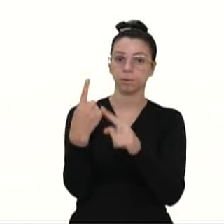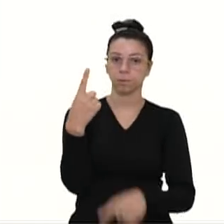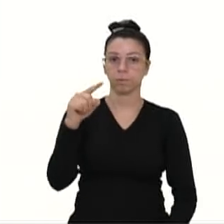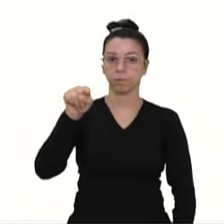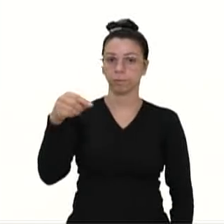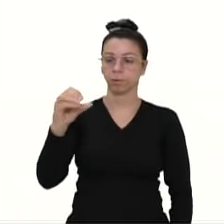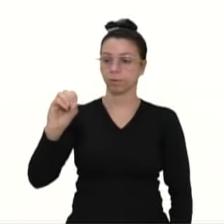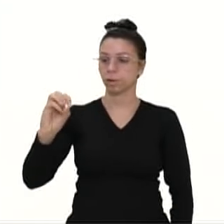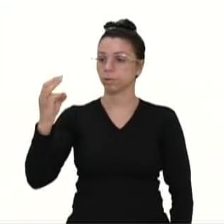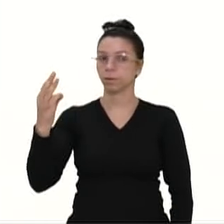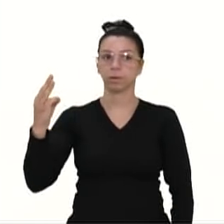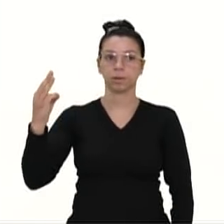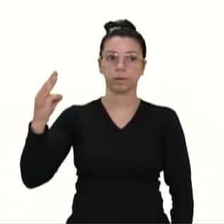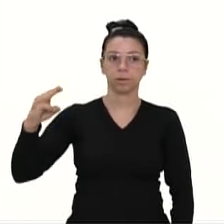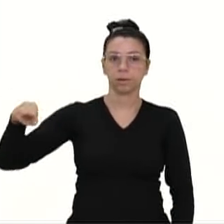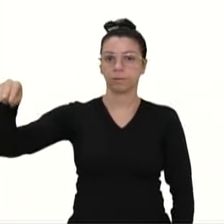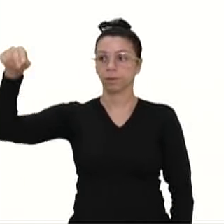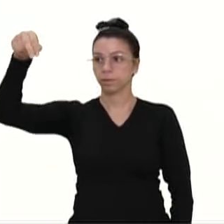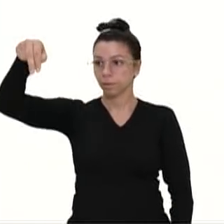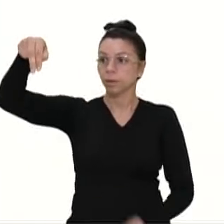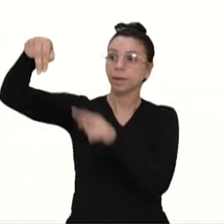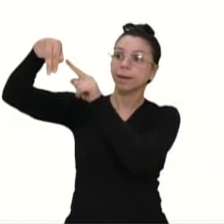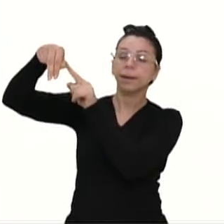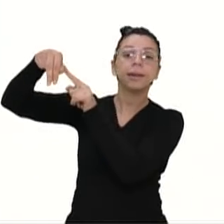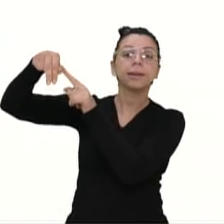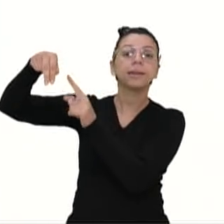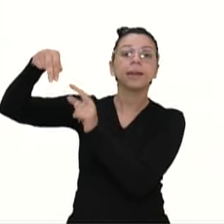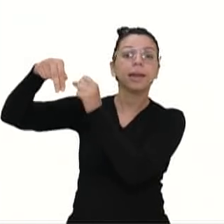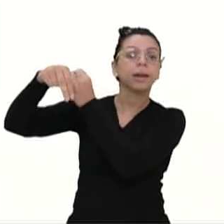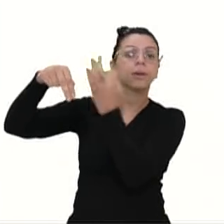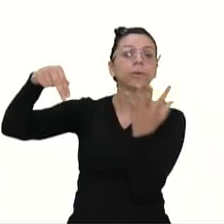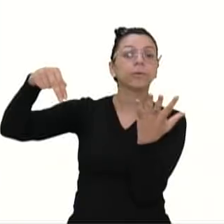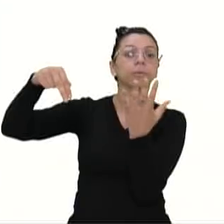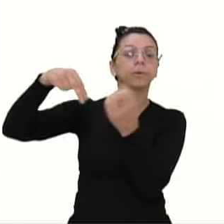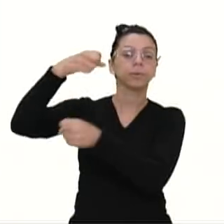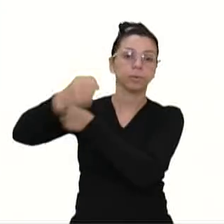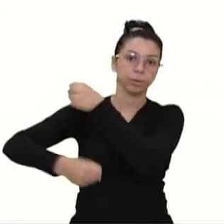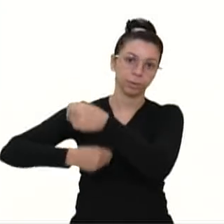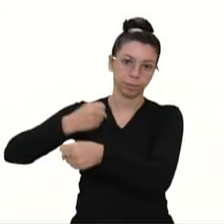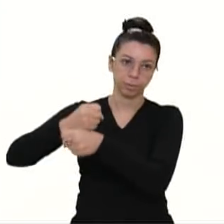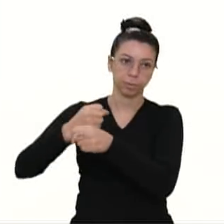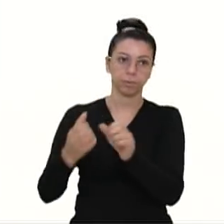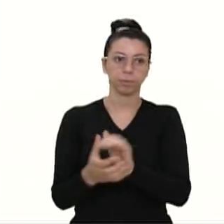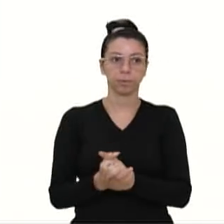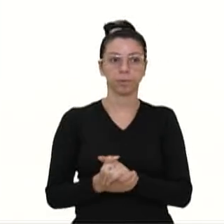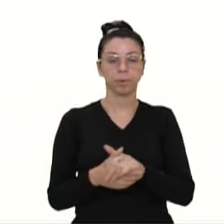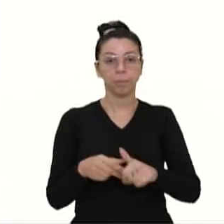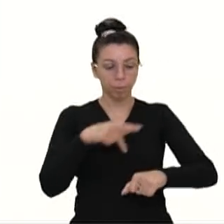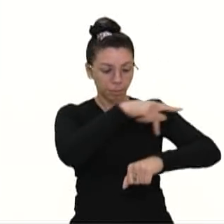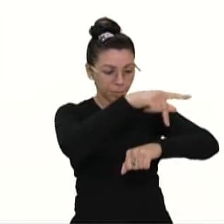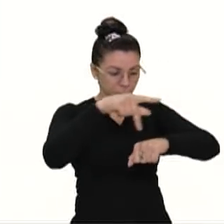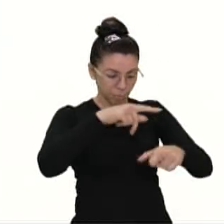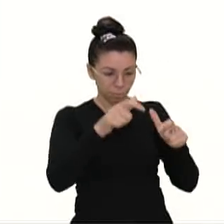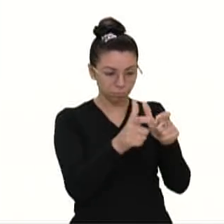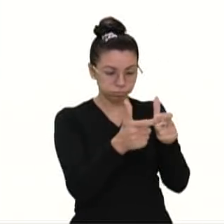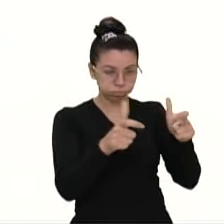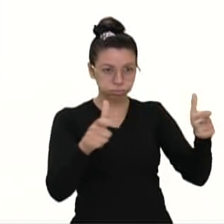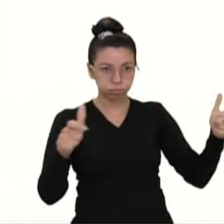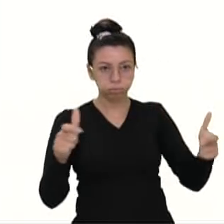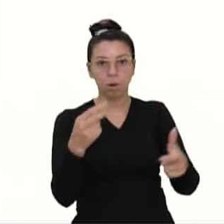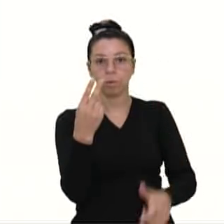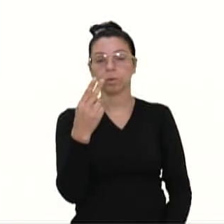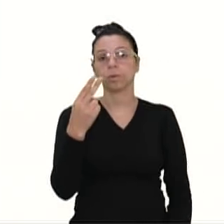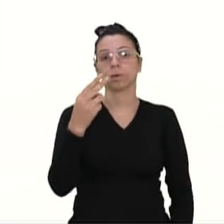N. N é o número de anos que decorrem depois que esse país ultrapassa 2 milhões